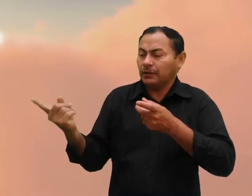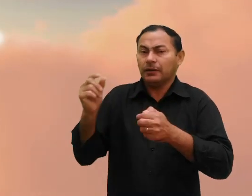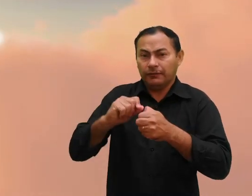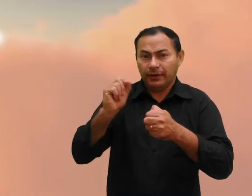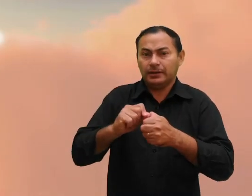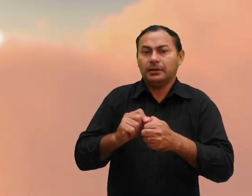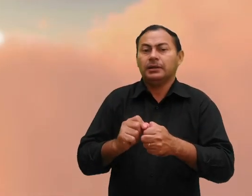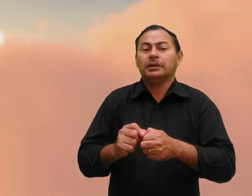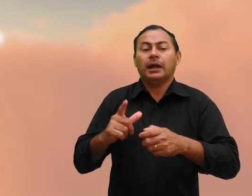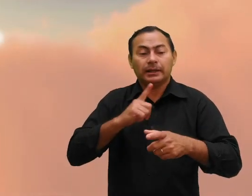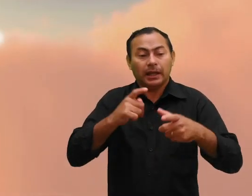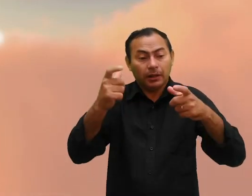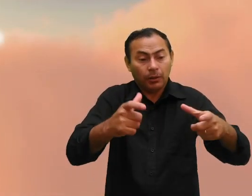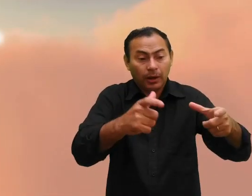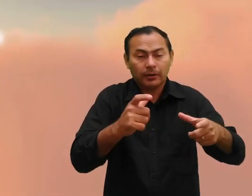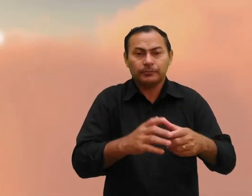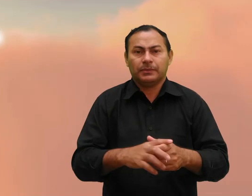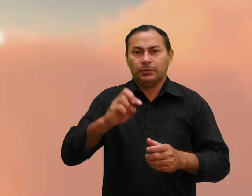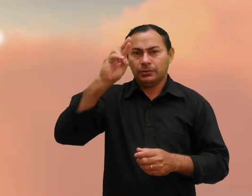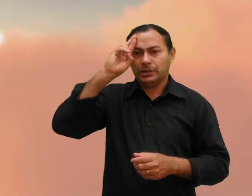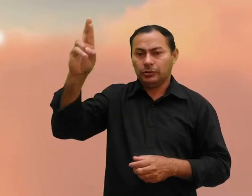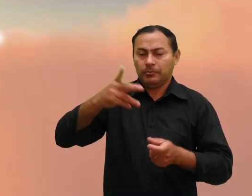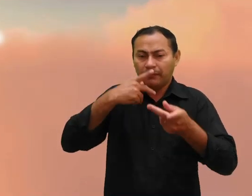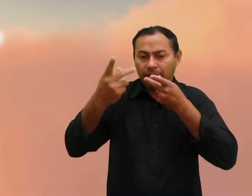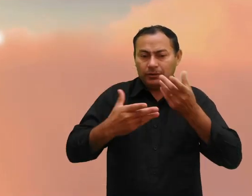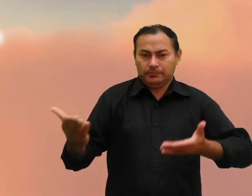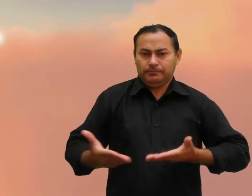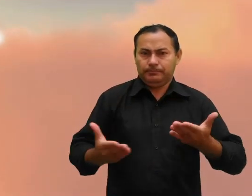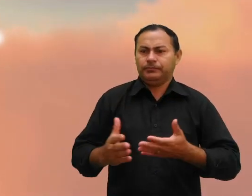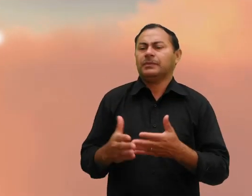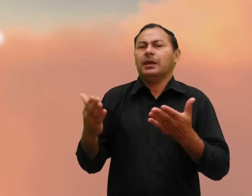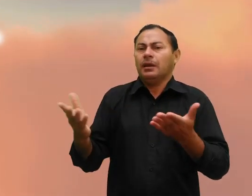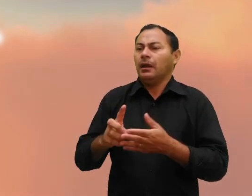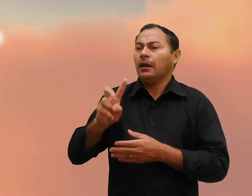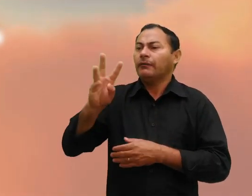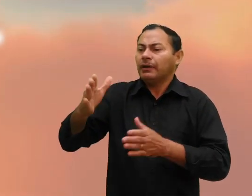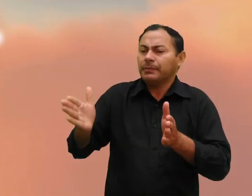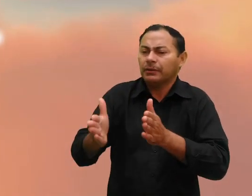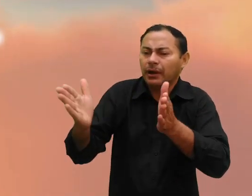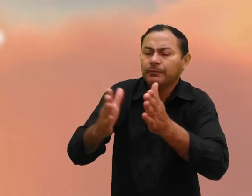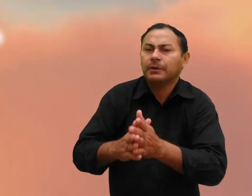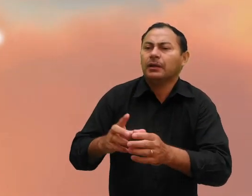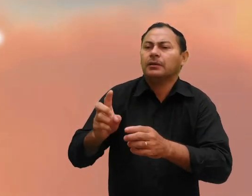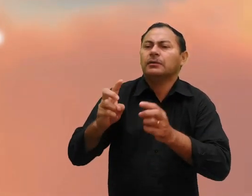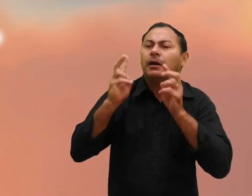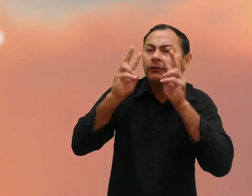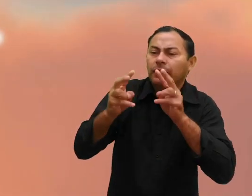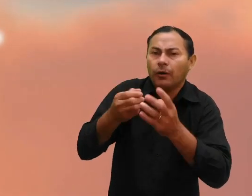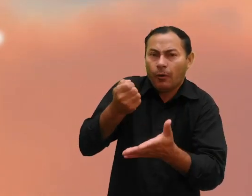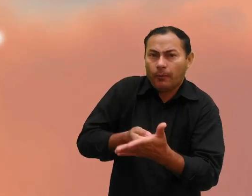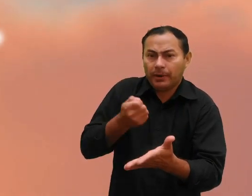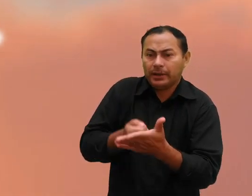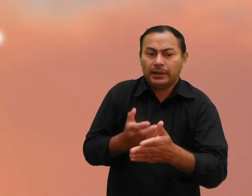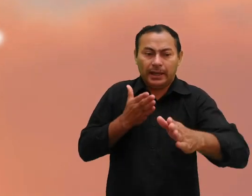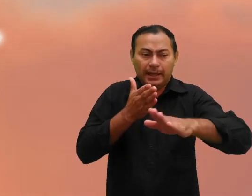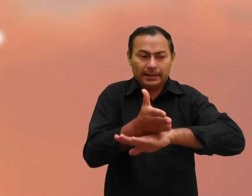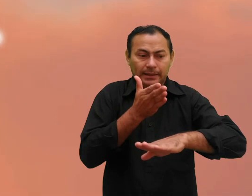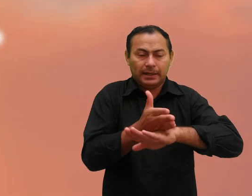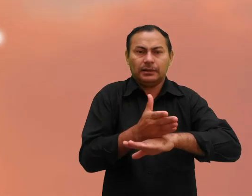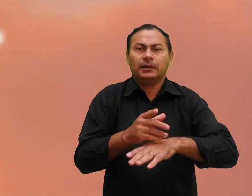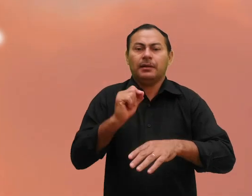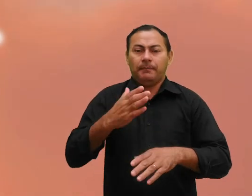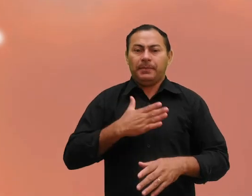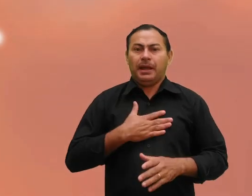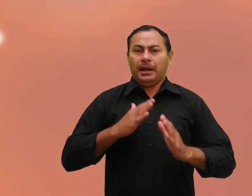foi feito e ainda há lugar. Então o senhor disse ao servo: vá pelos caminhos e valados e obrigue-os a